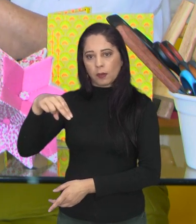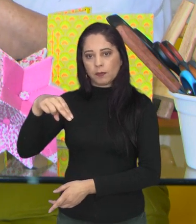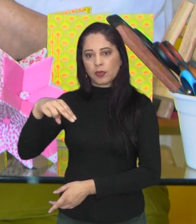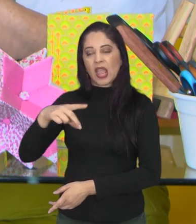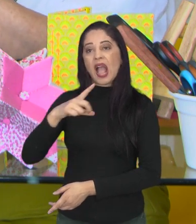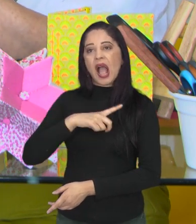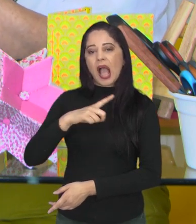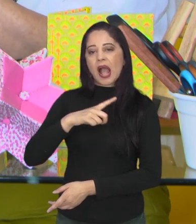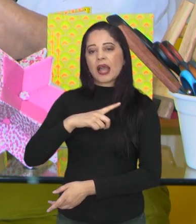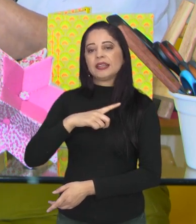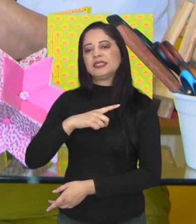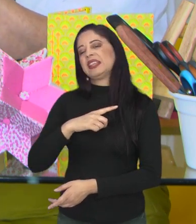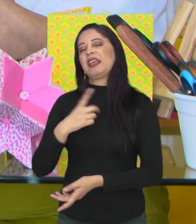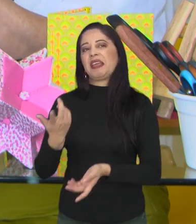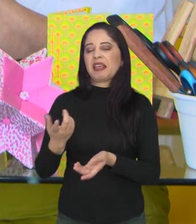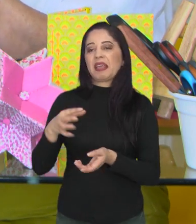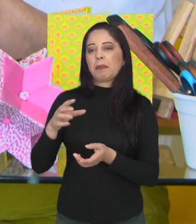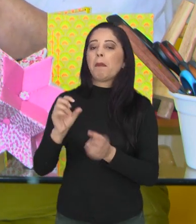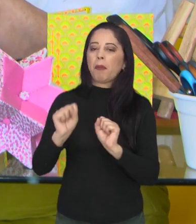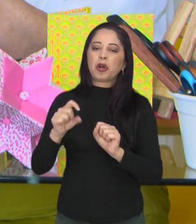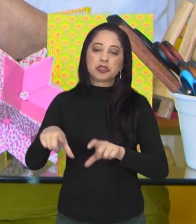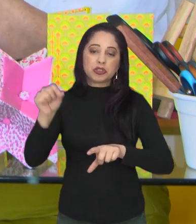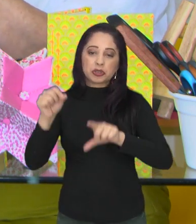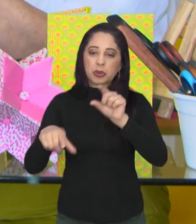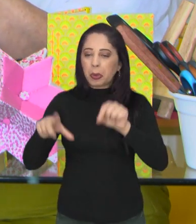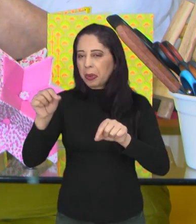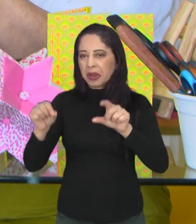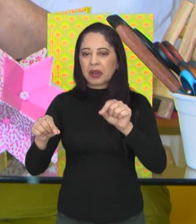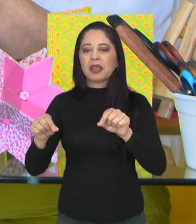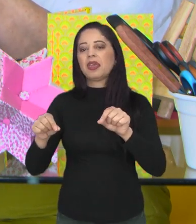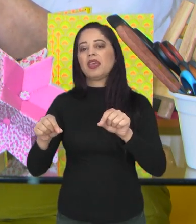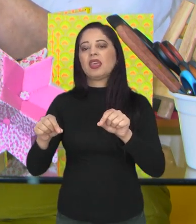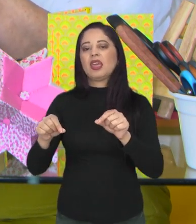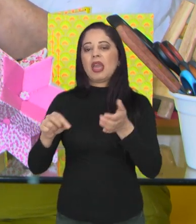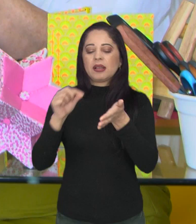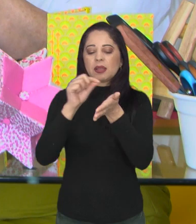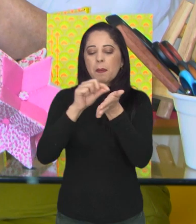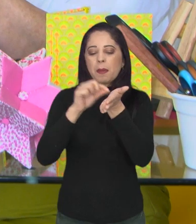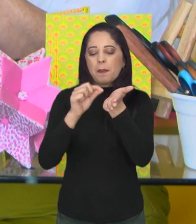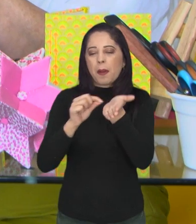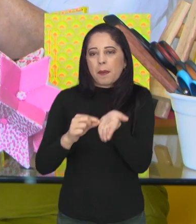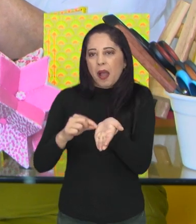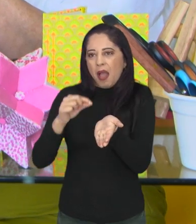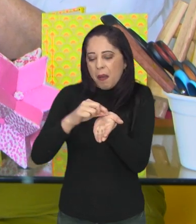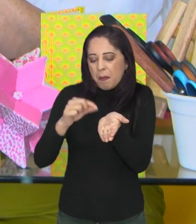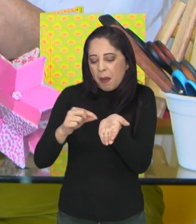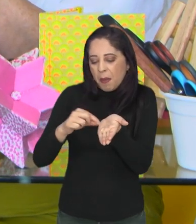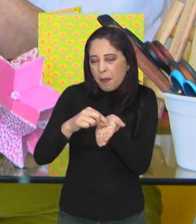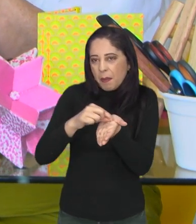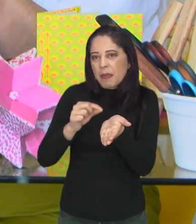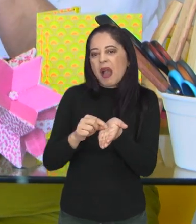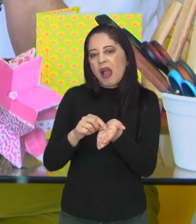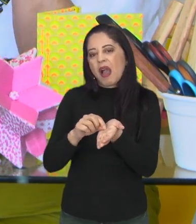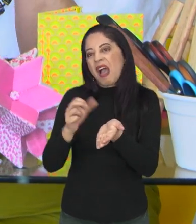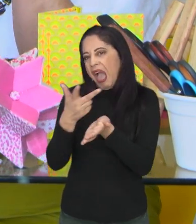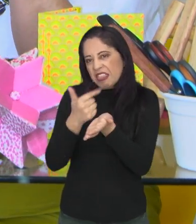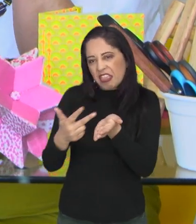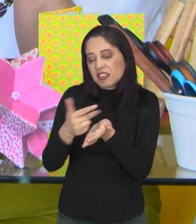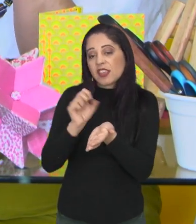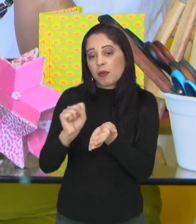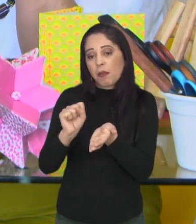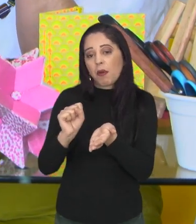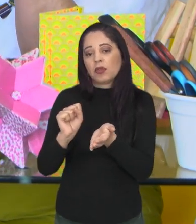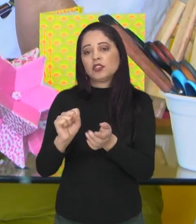pontilhado né então tem pessoas que gostam de utilizar o pontilhado para fazer problemas desenhos